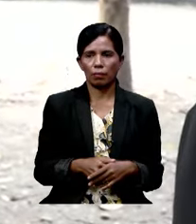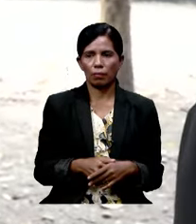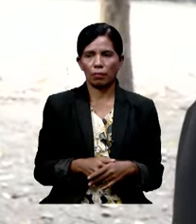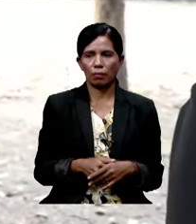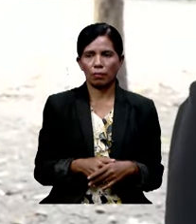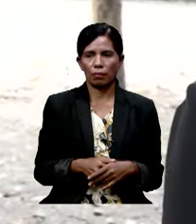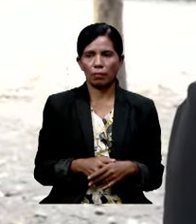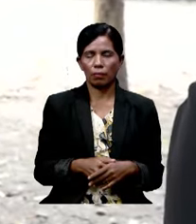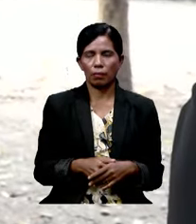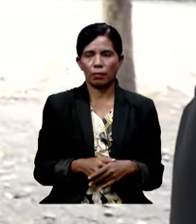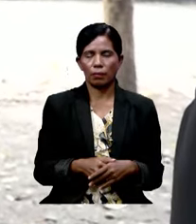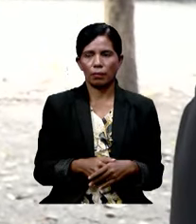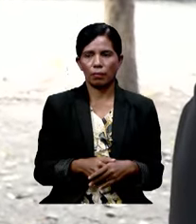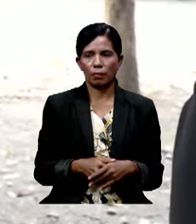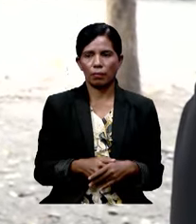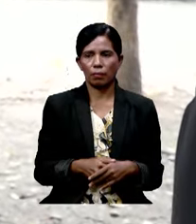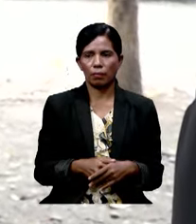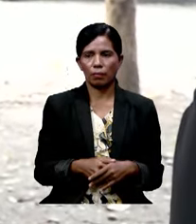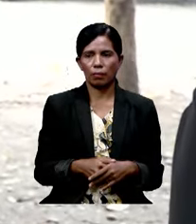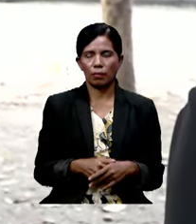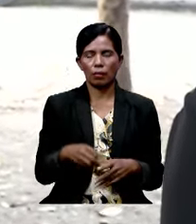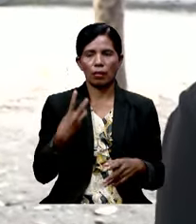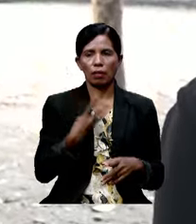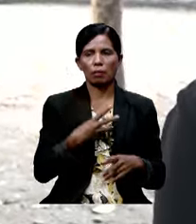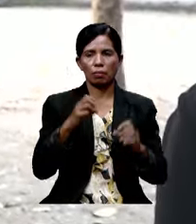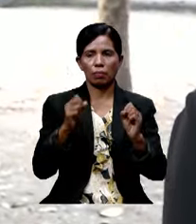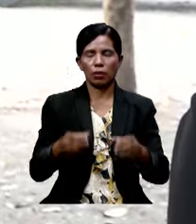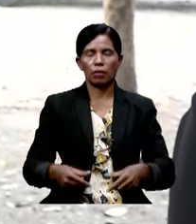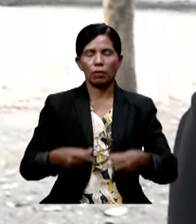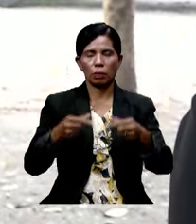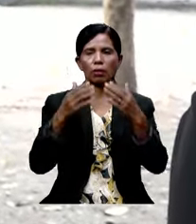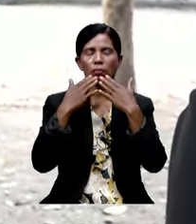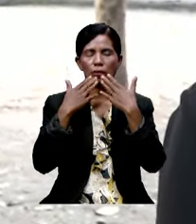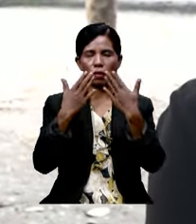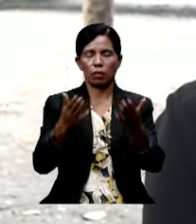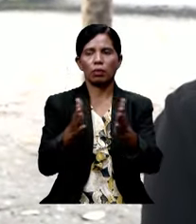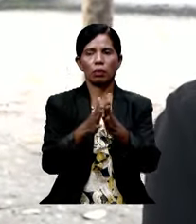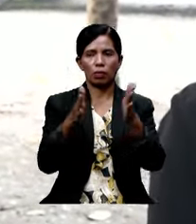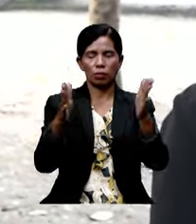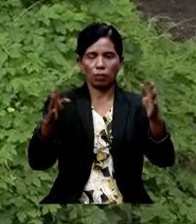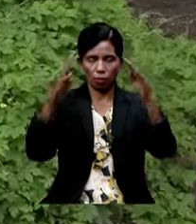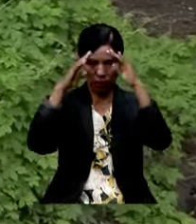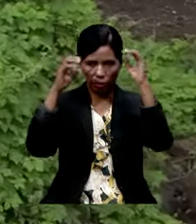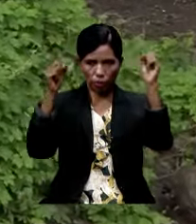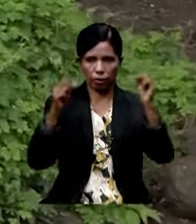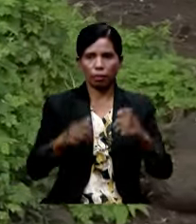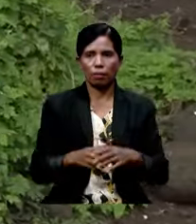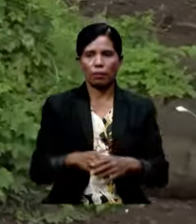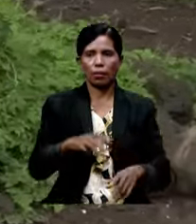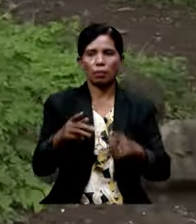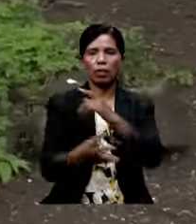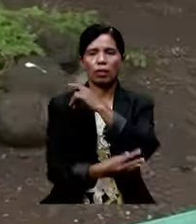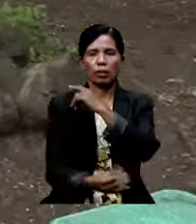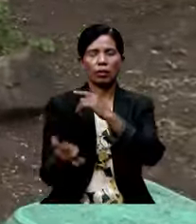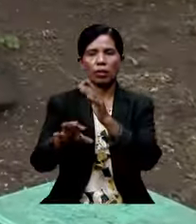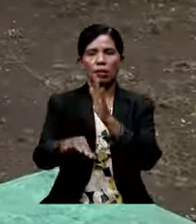presidenti, apoyo amisimo, amifo, akredisipo, pra presidenti. Ema vulnerável ne